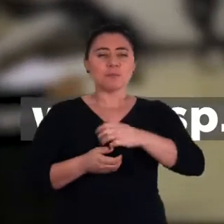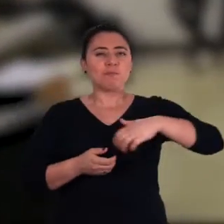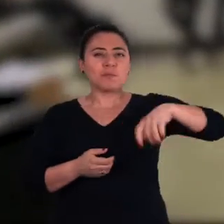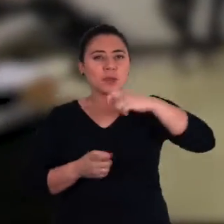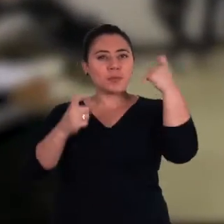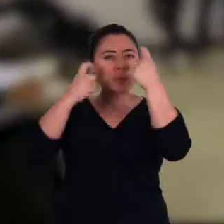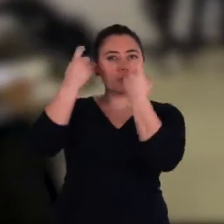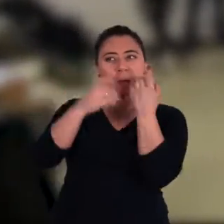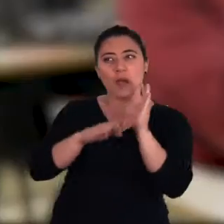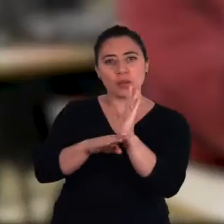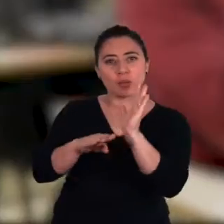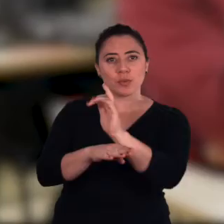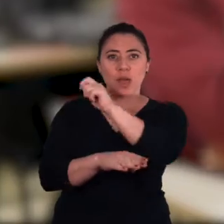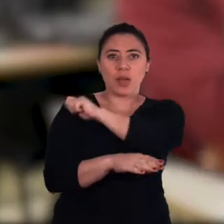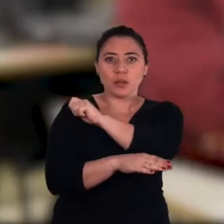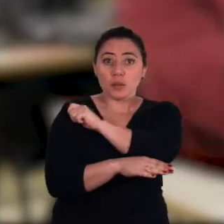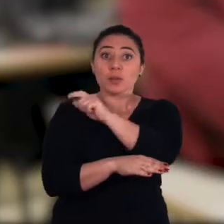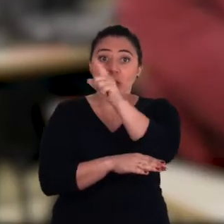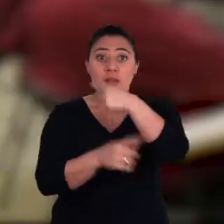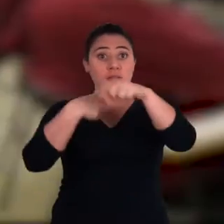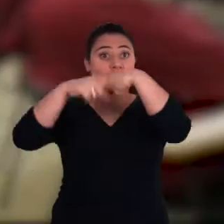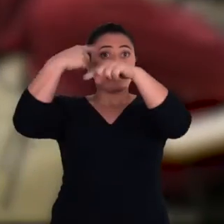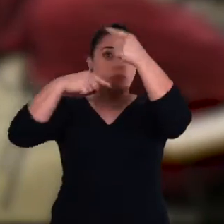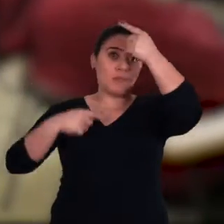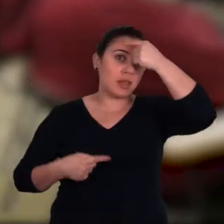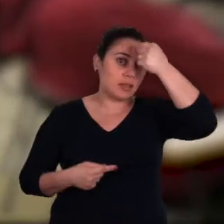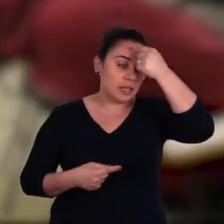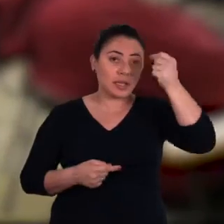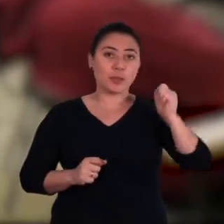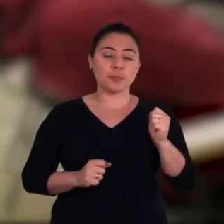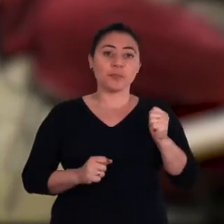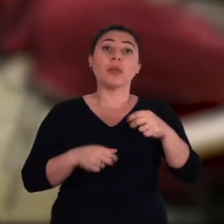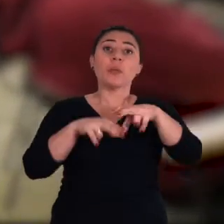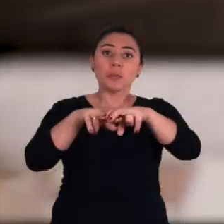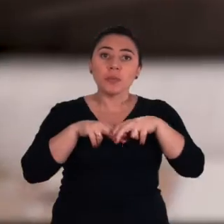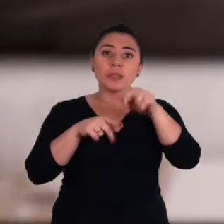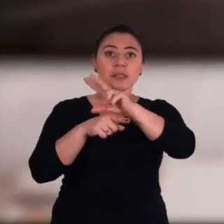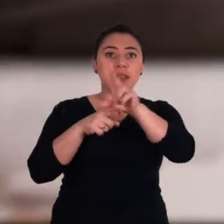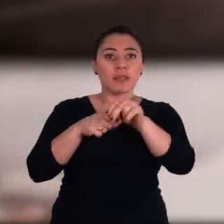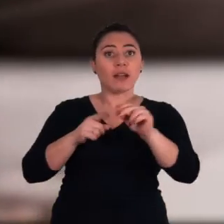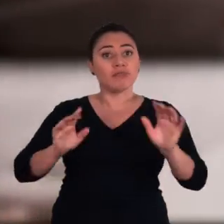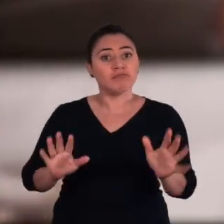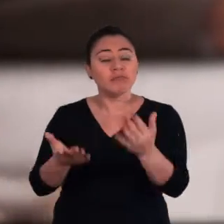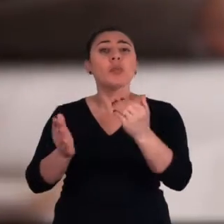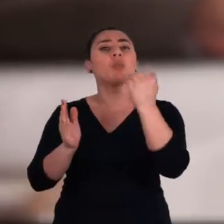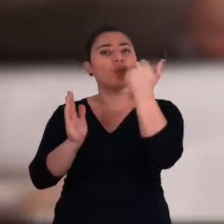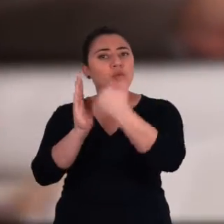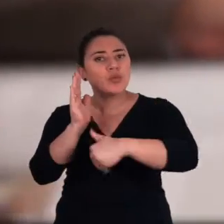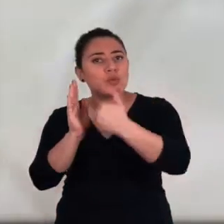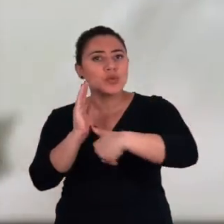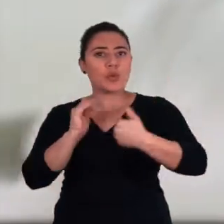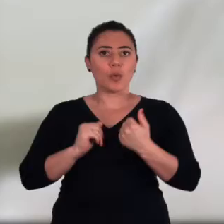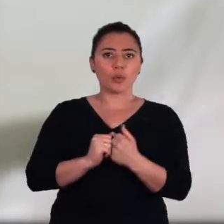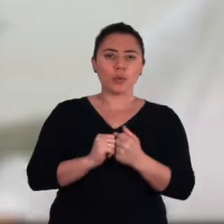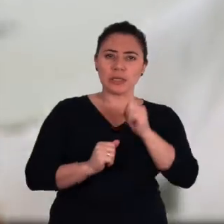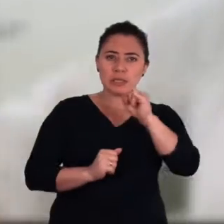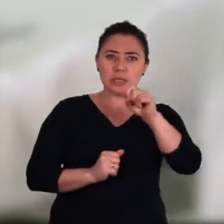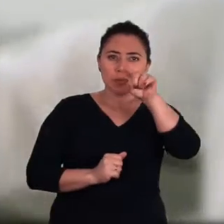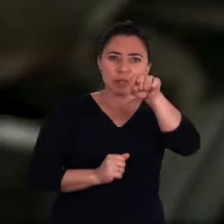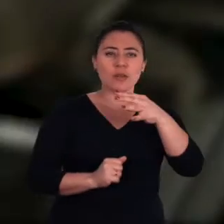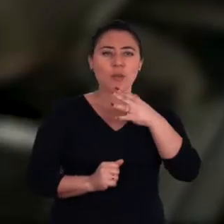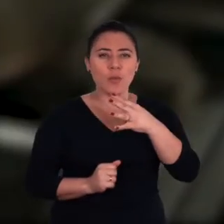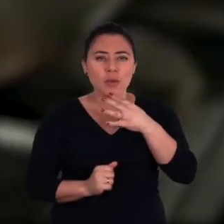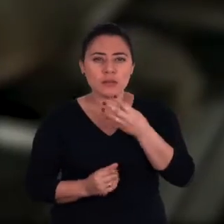preocupações com os alunos é o desenvolvimento acadêmico, por isso o SENAC tem um programa de incentivo de bolsas de estudo. Se você quiser